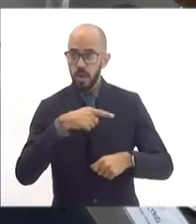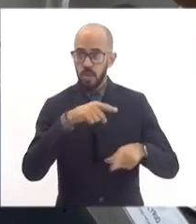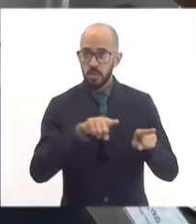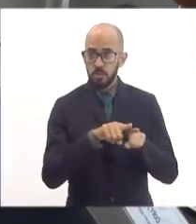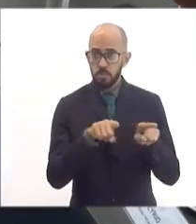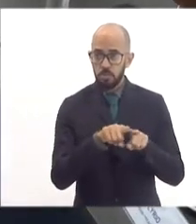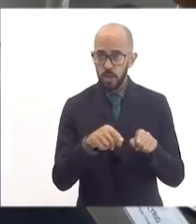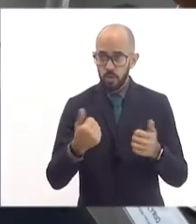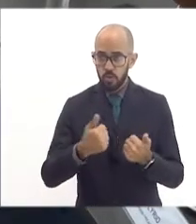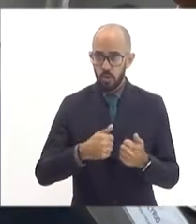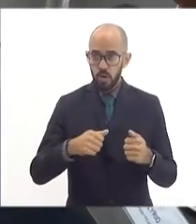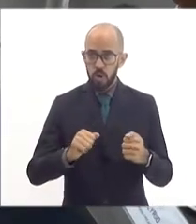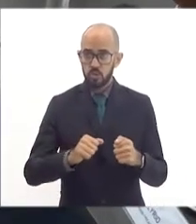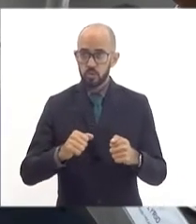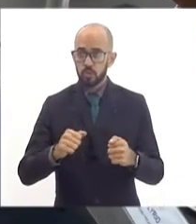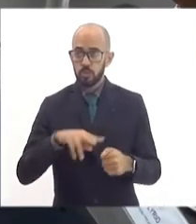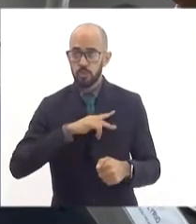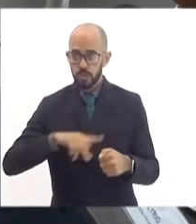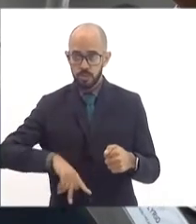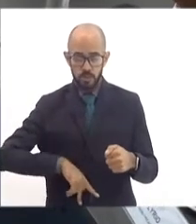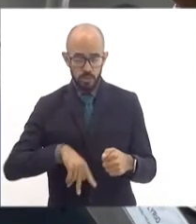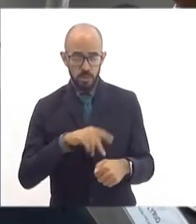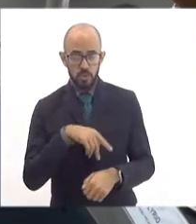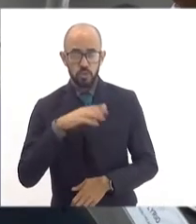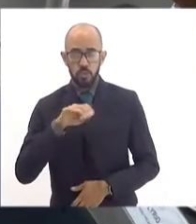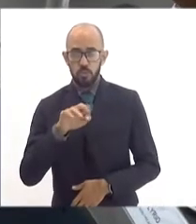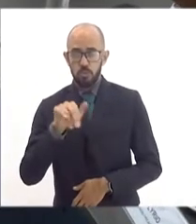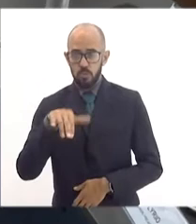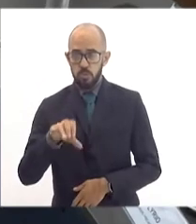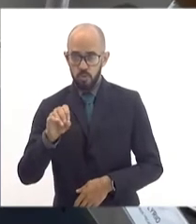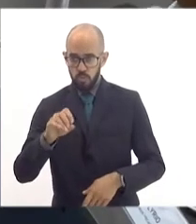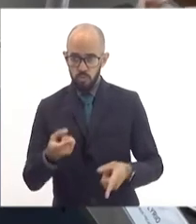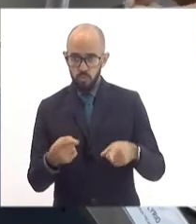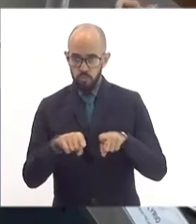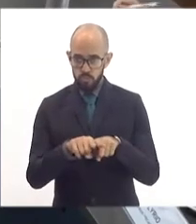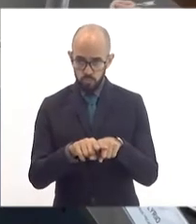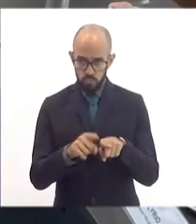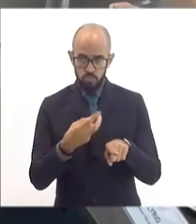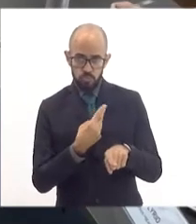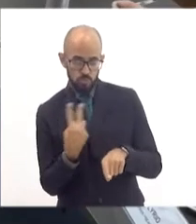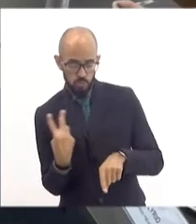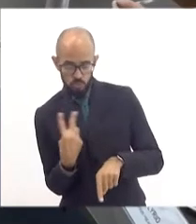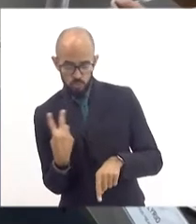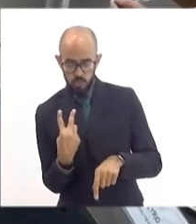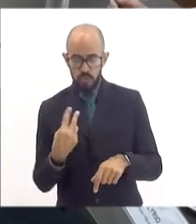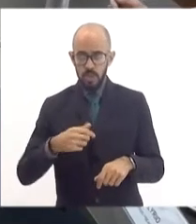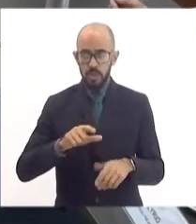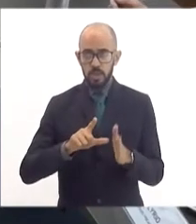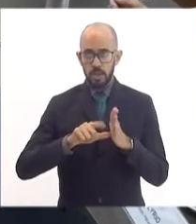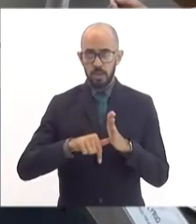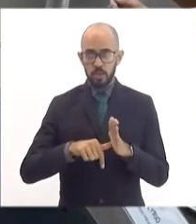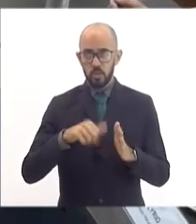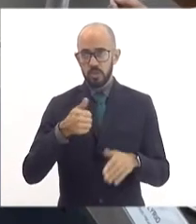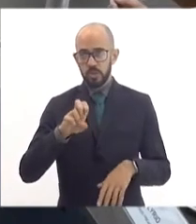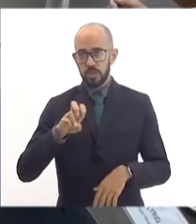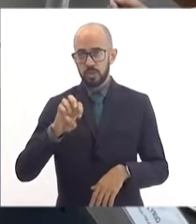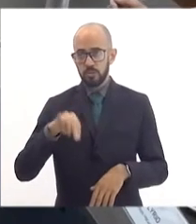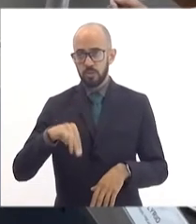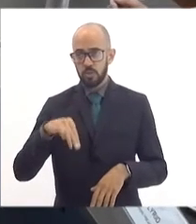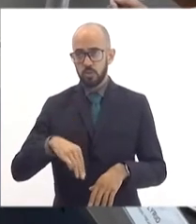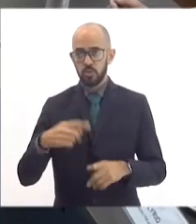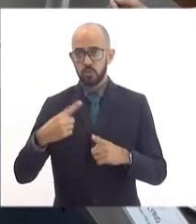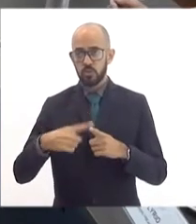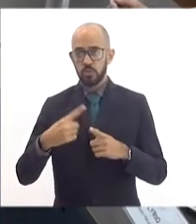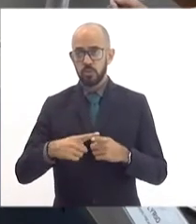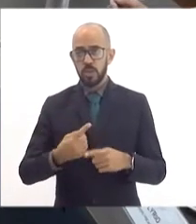audiência pública, deputado Bruno Dauari. Ele se atrasou 15 minutos, que ele chegou agora mesmo de